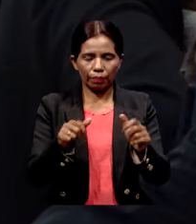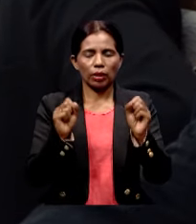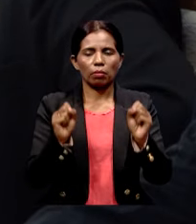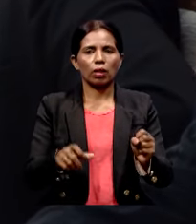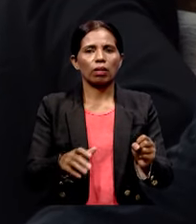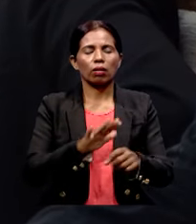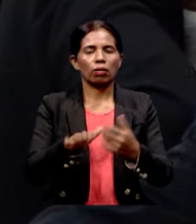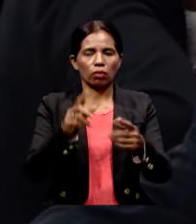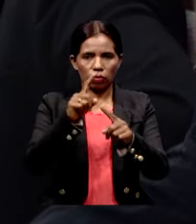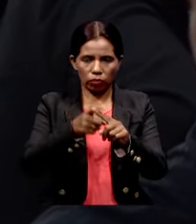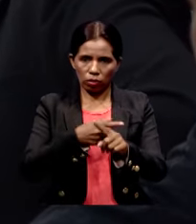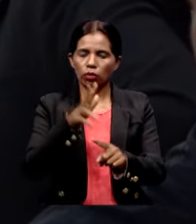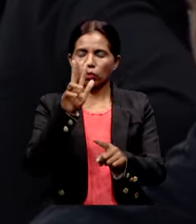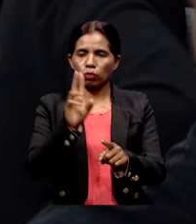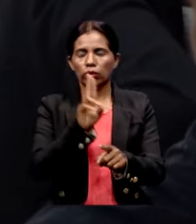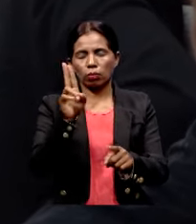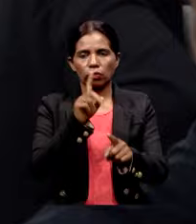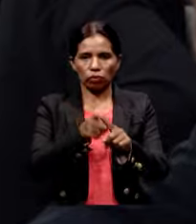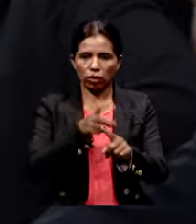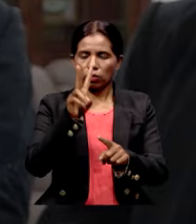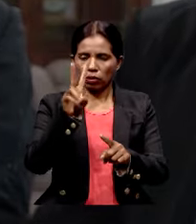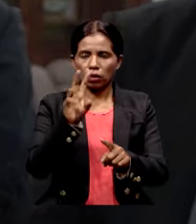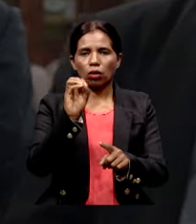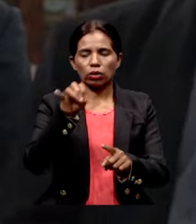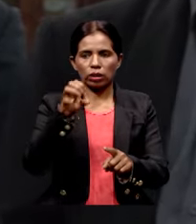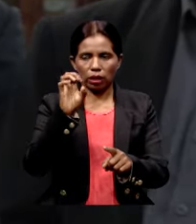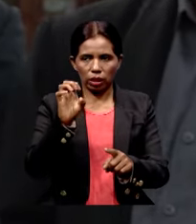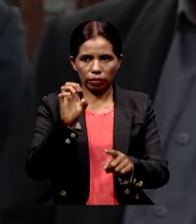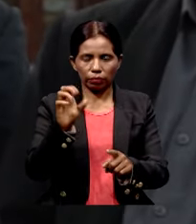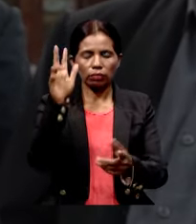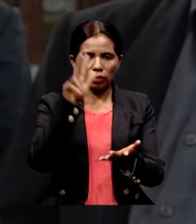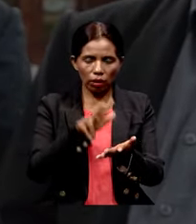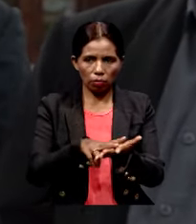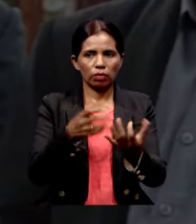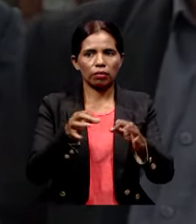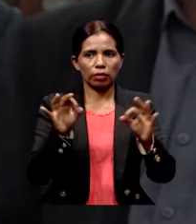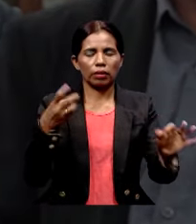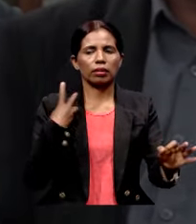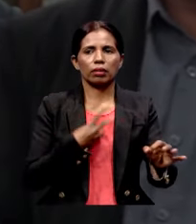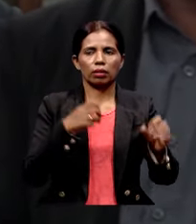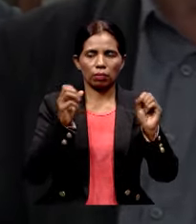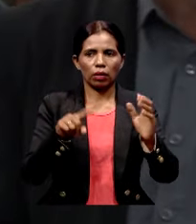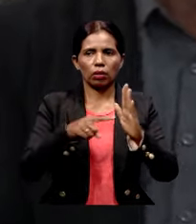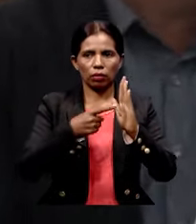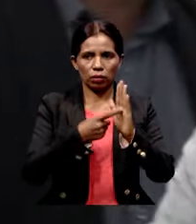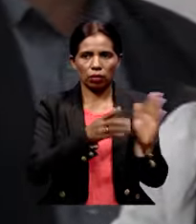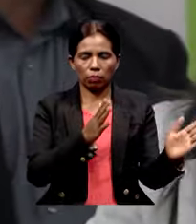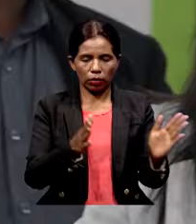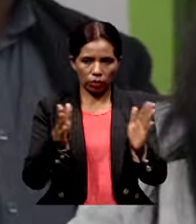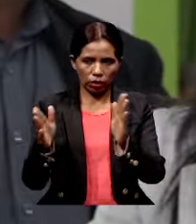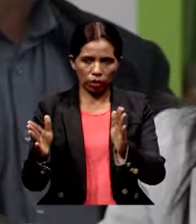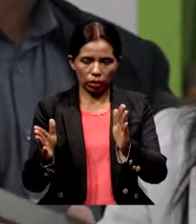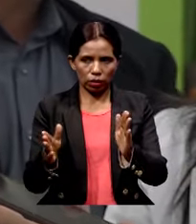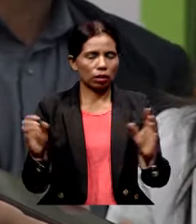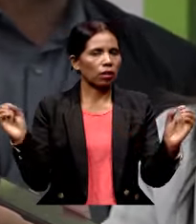cobre ba fulantolu agora orçamento geral do estado aprovado ona ita bele ha huon ho proses tenderização mas